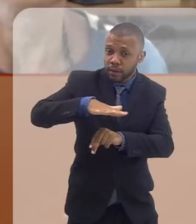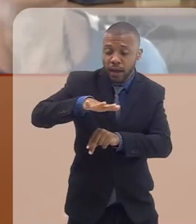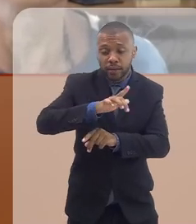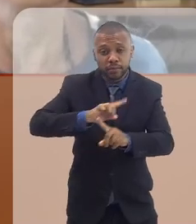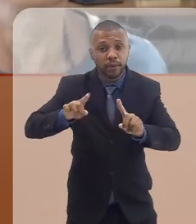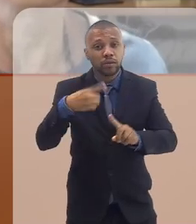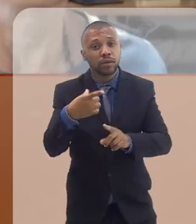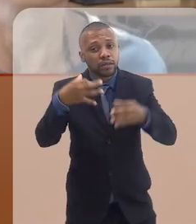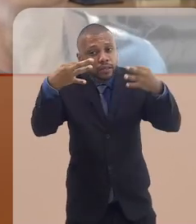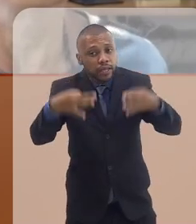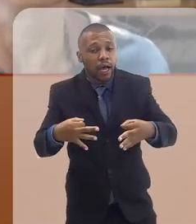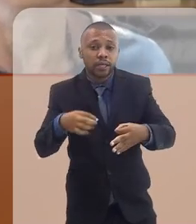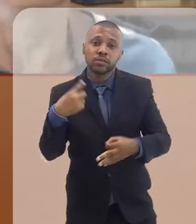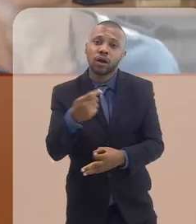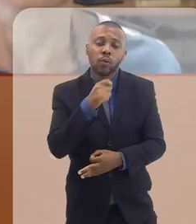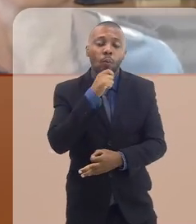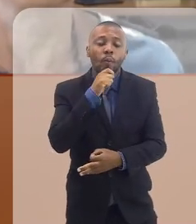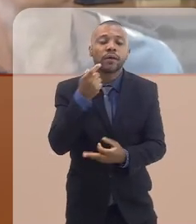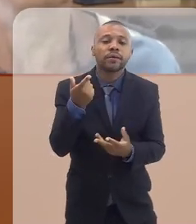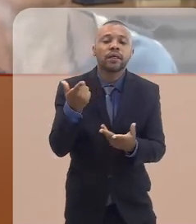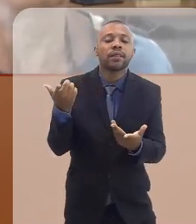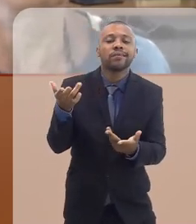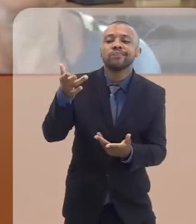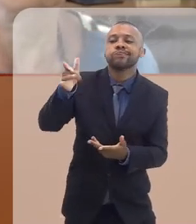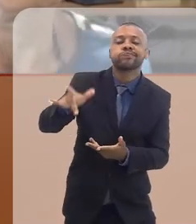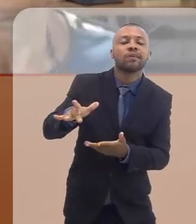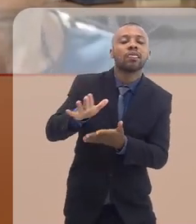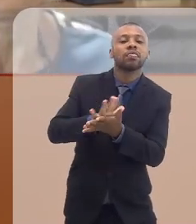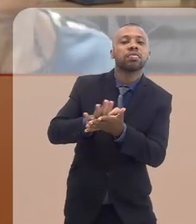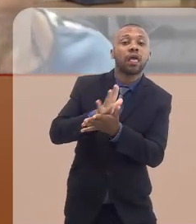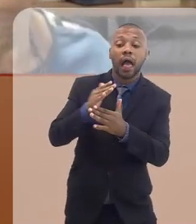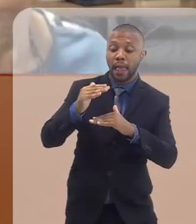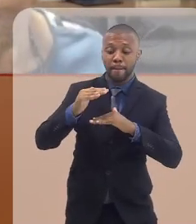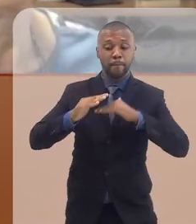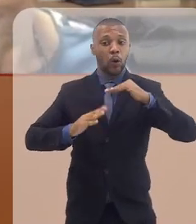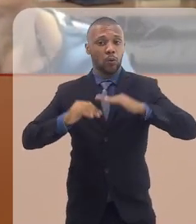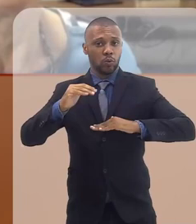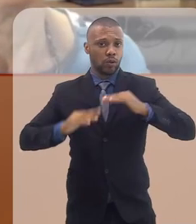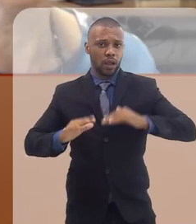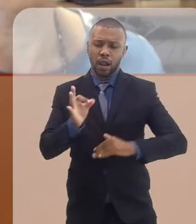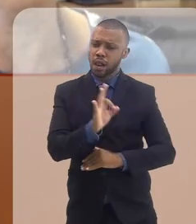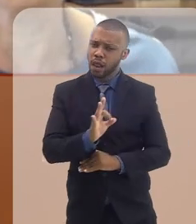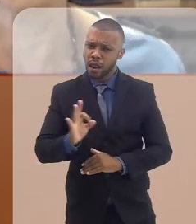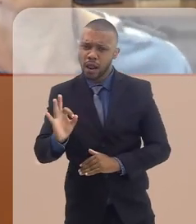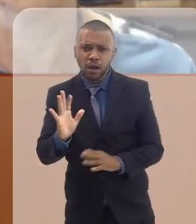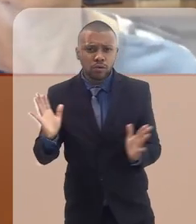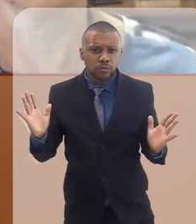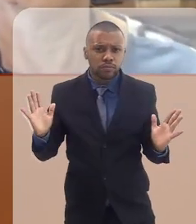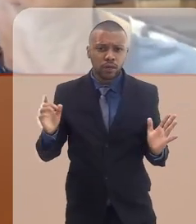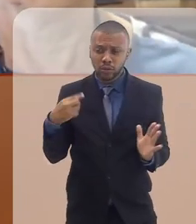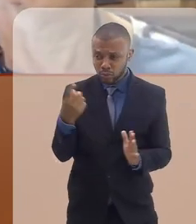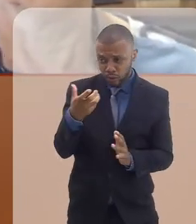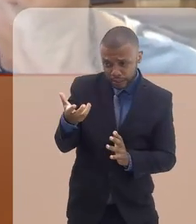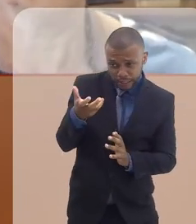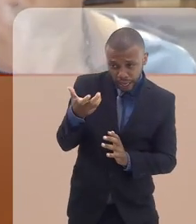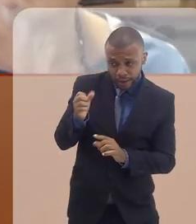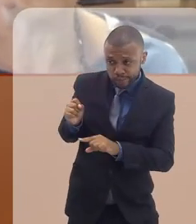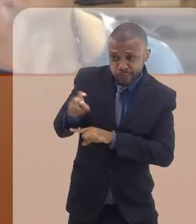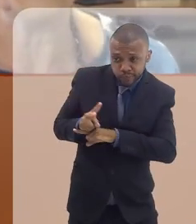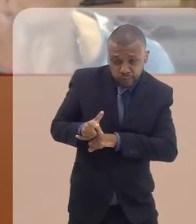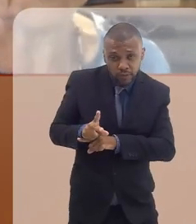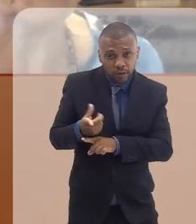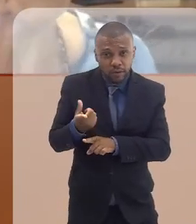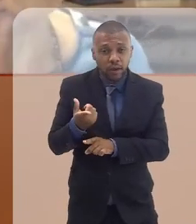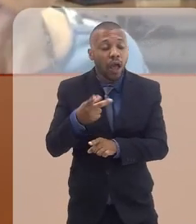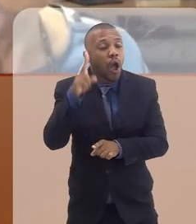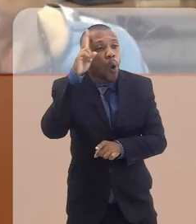que certo de que a gente não deixa nada a desejar em carreira nenhuma quando a gente quer, né? Eu